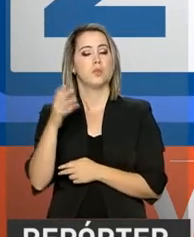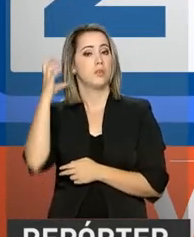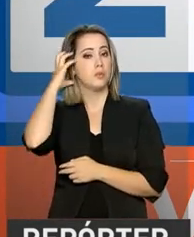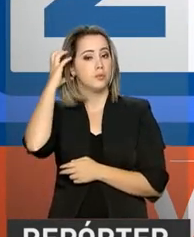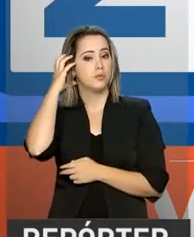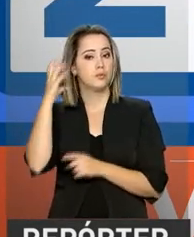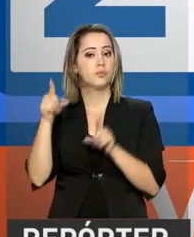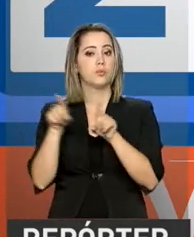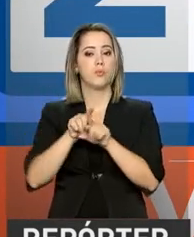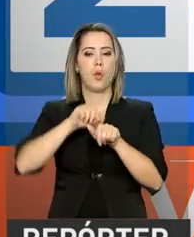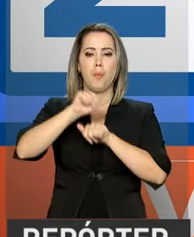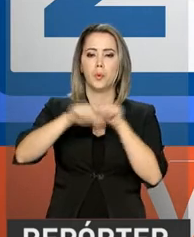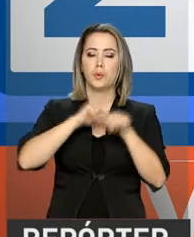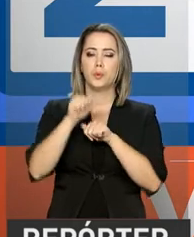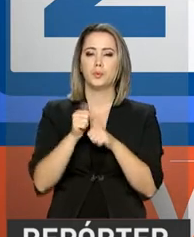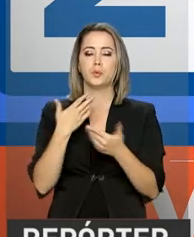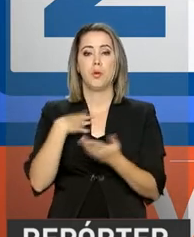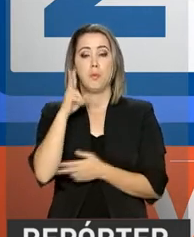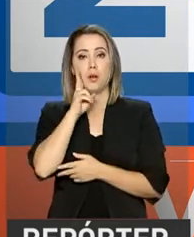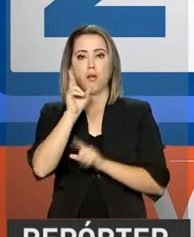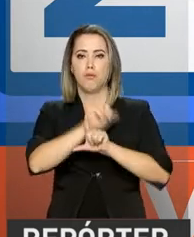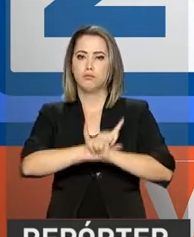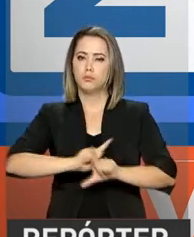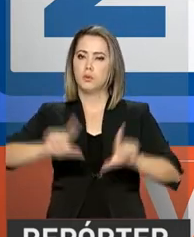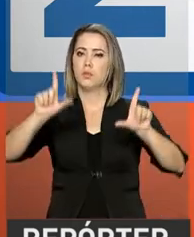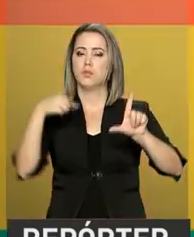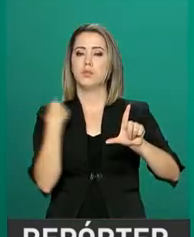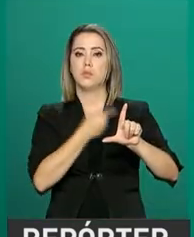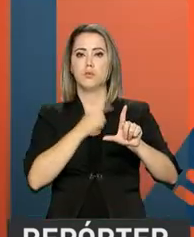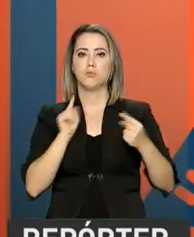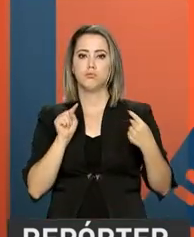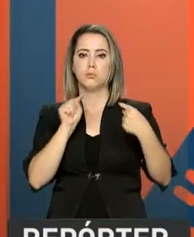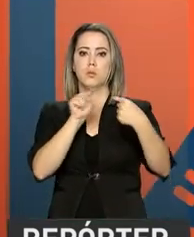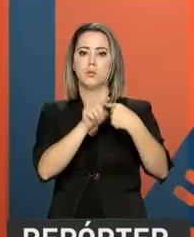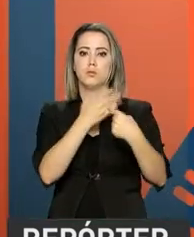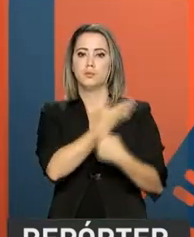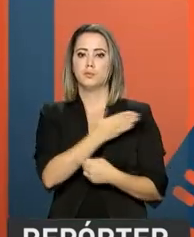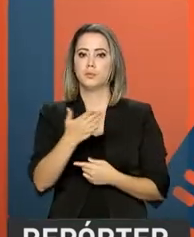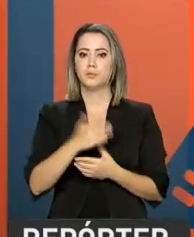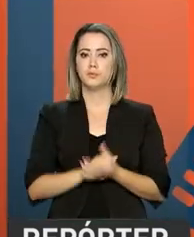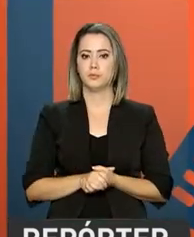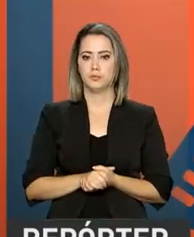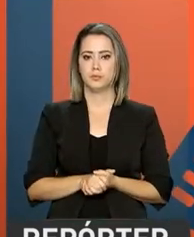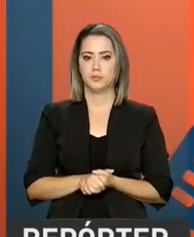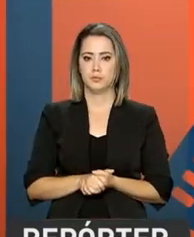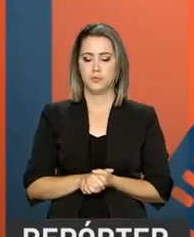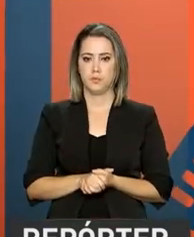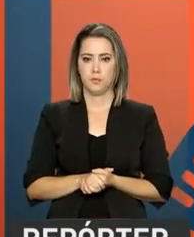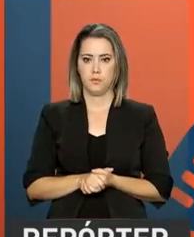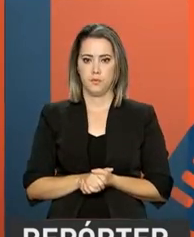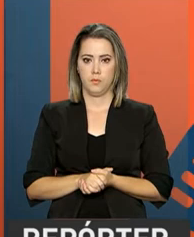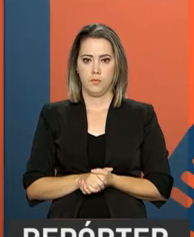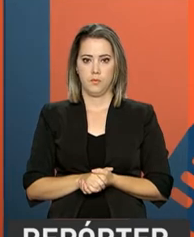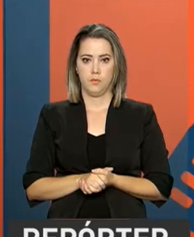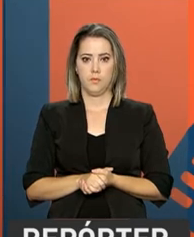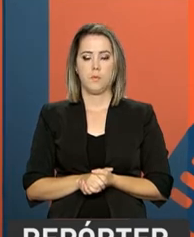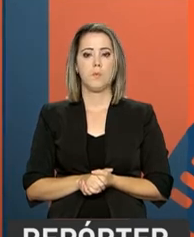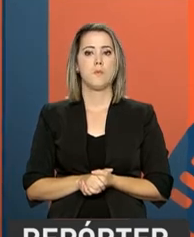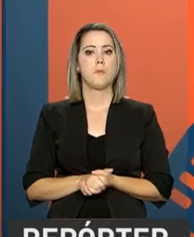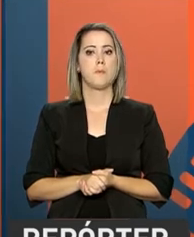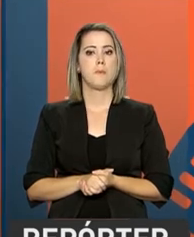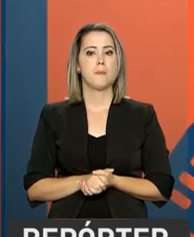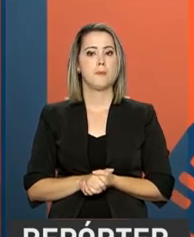nacional de rádio vai mudar para assistir às nossas programações sintonia os seguintes parâmetros satélite star one c2 freqüência